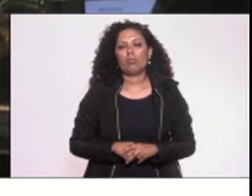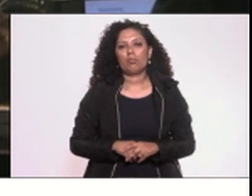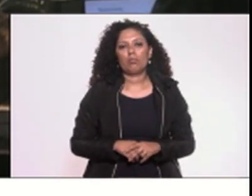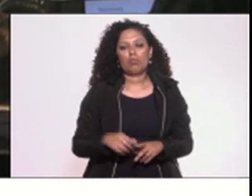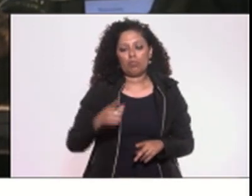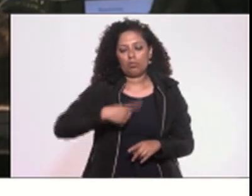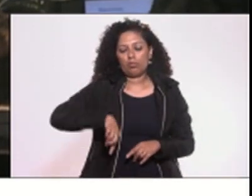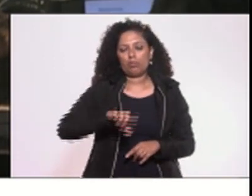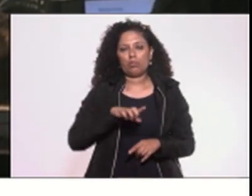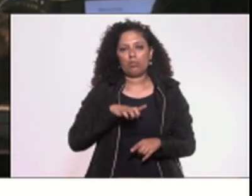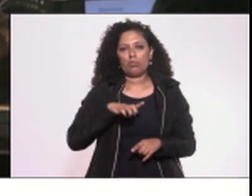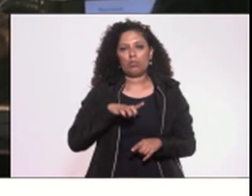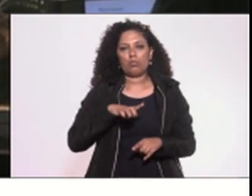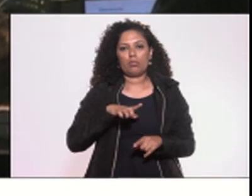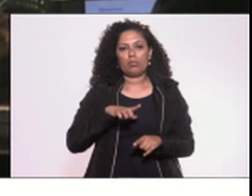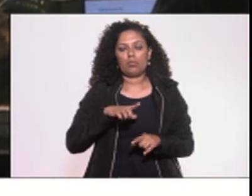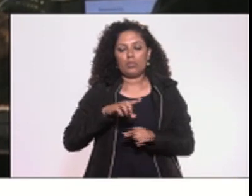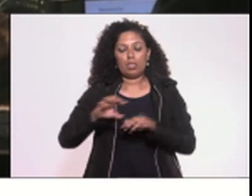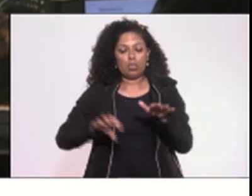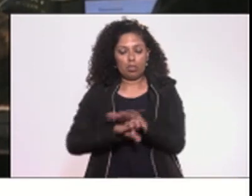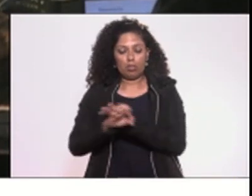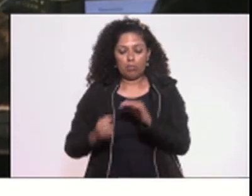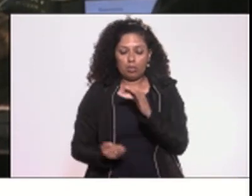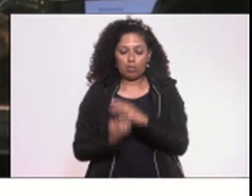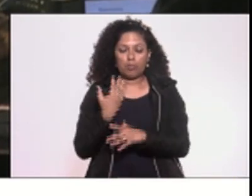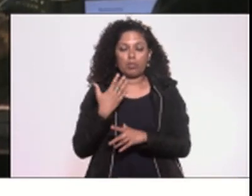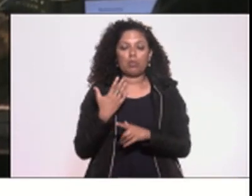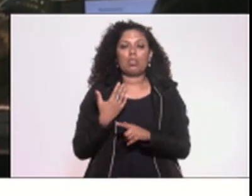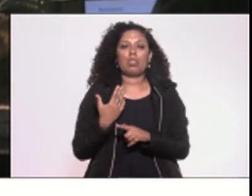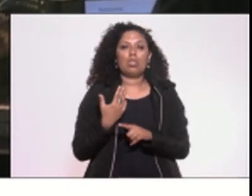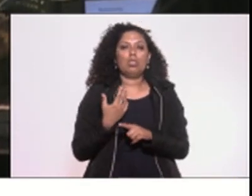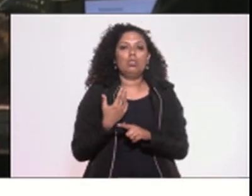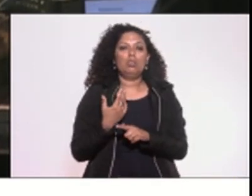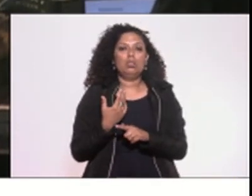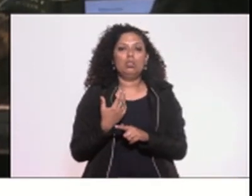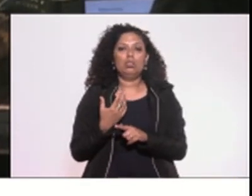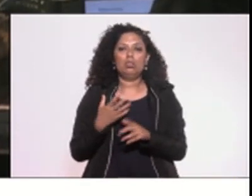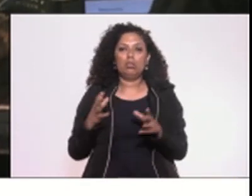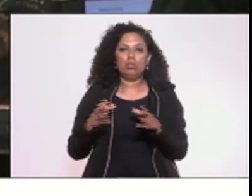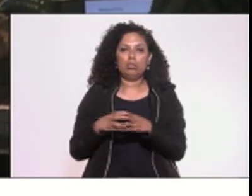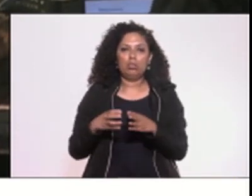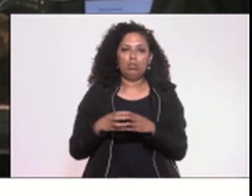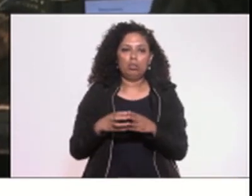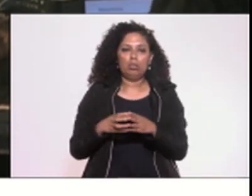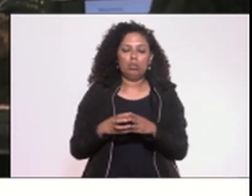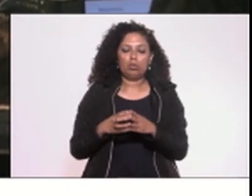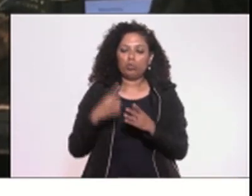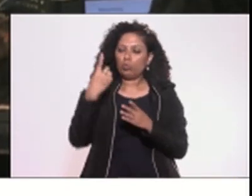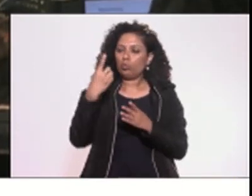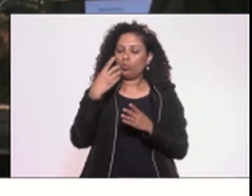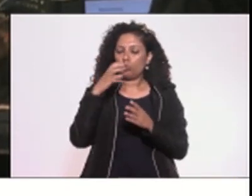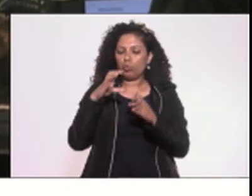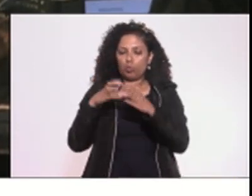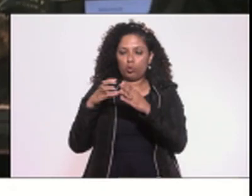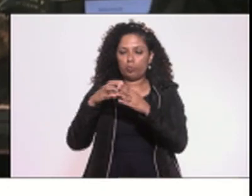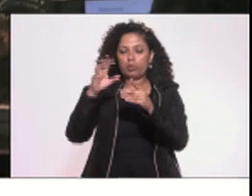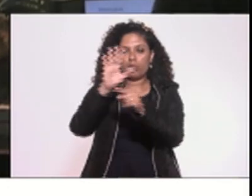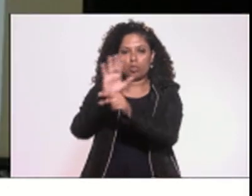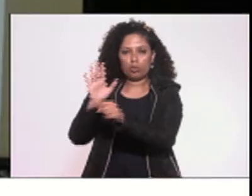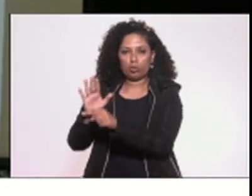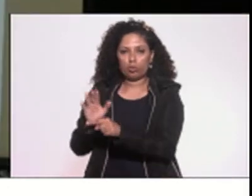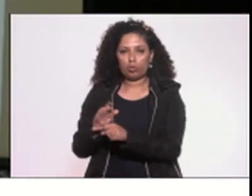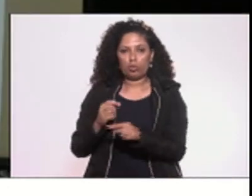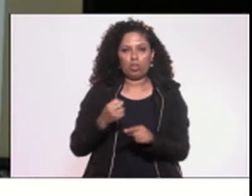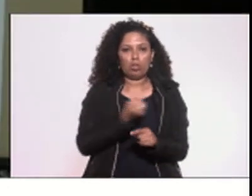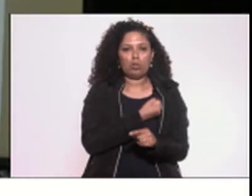Nós temos essas agências, elas foram criadas com um modelo central, uma beneficiadora central, tá? A